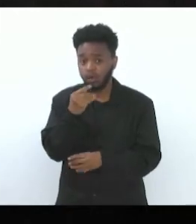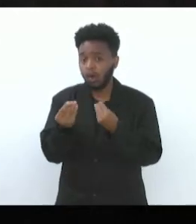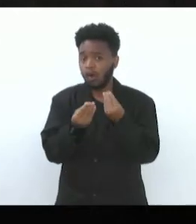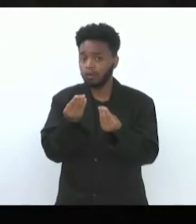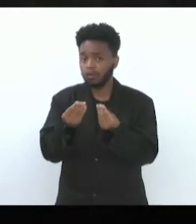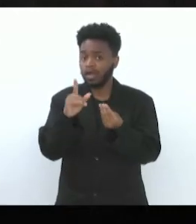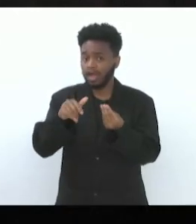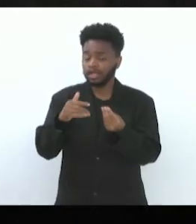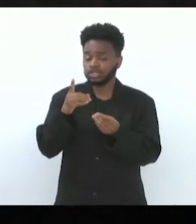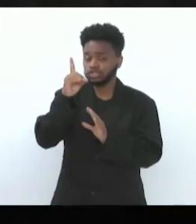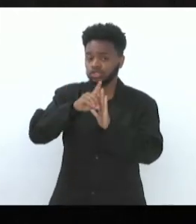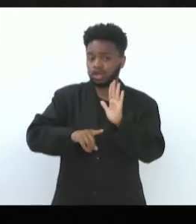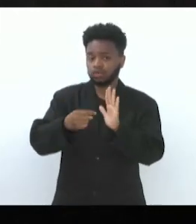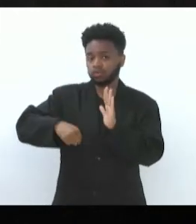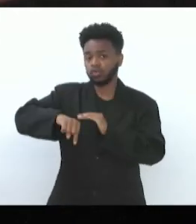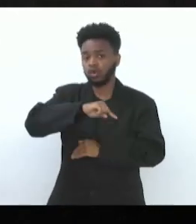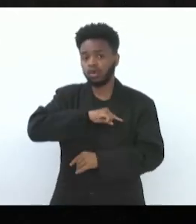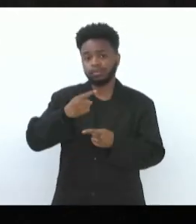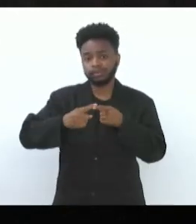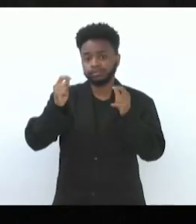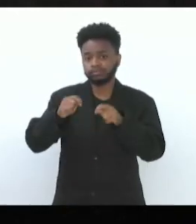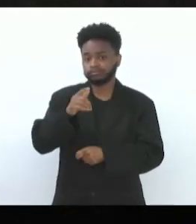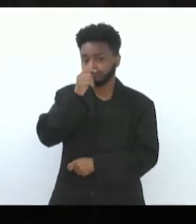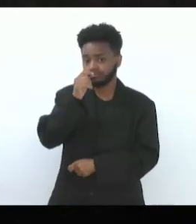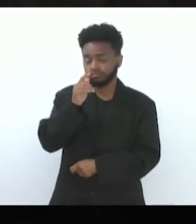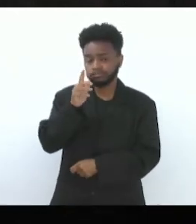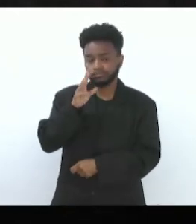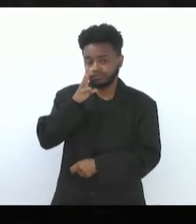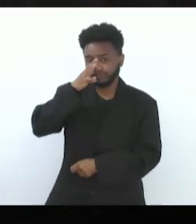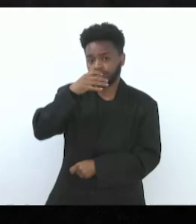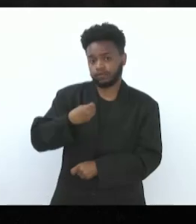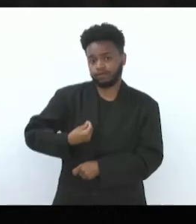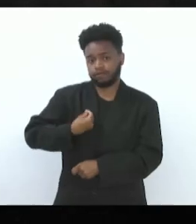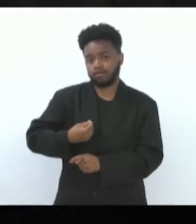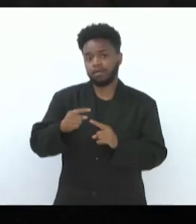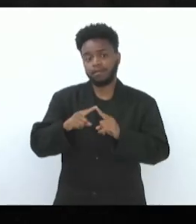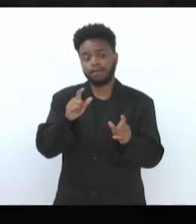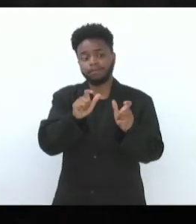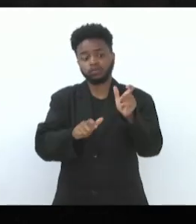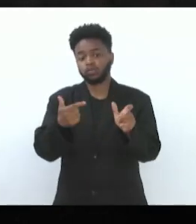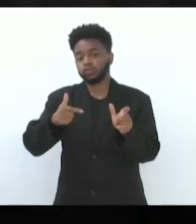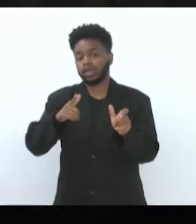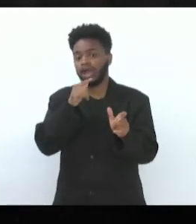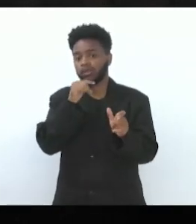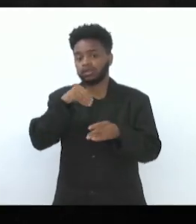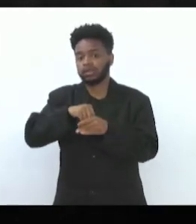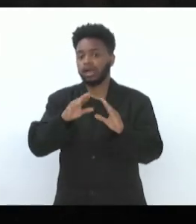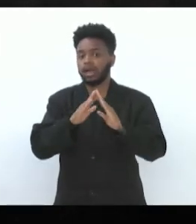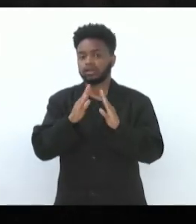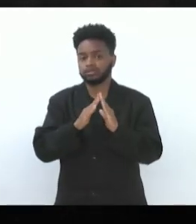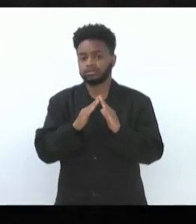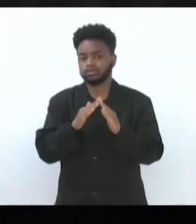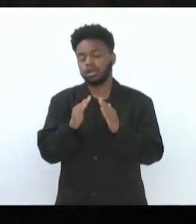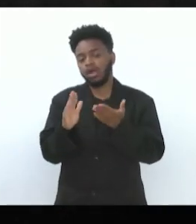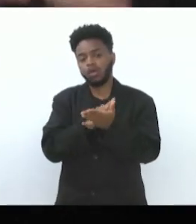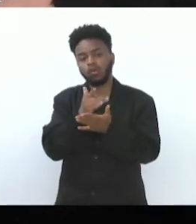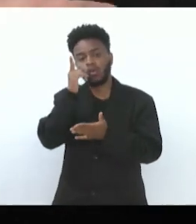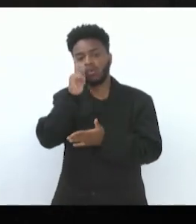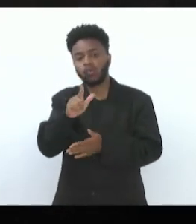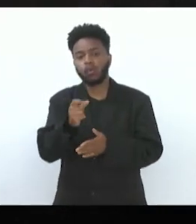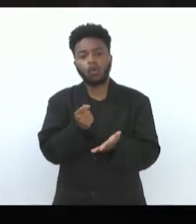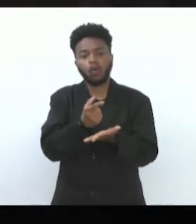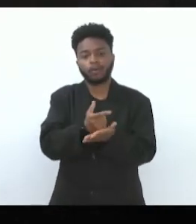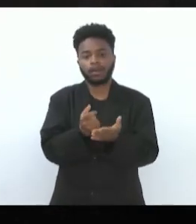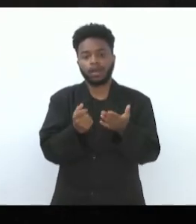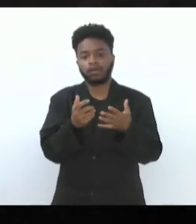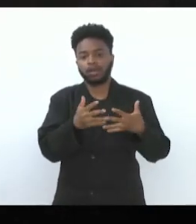de todos nós, é questão de sobrevivência. E as pessoas não estão tendo água na torneira. Alguns conseguem comprar carro-pipa,